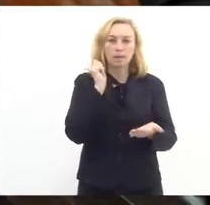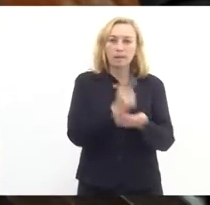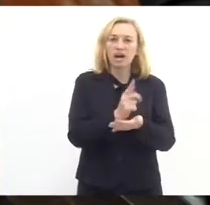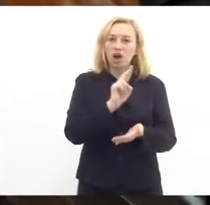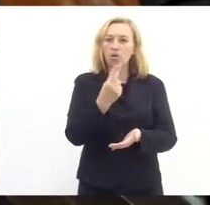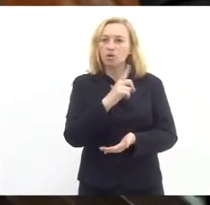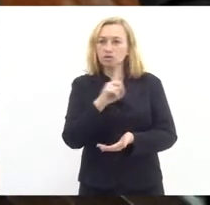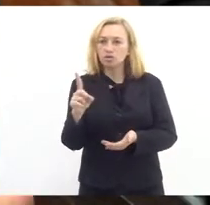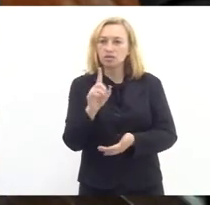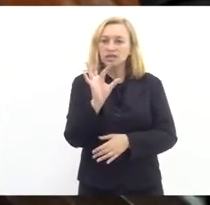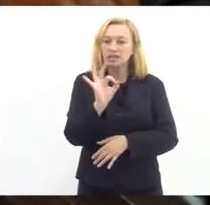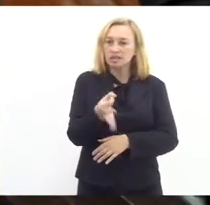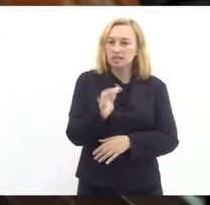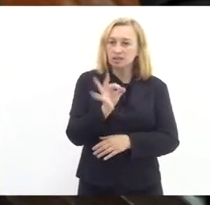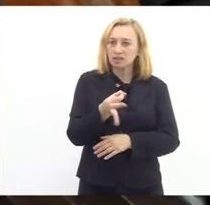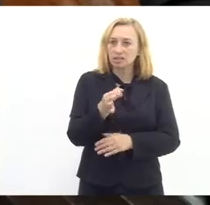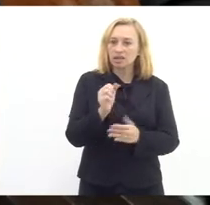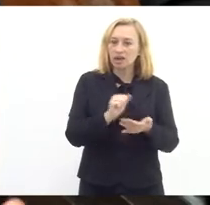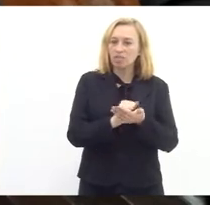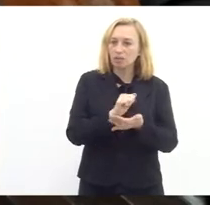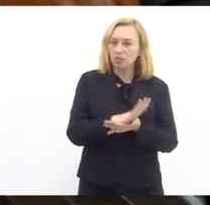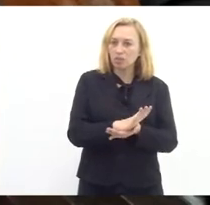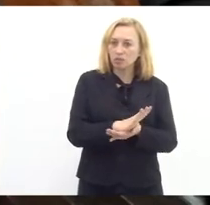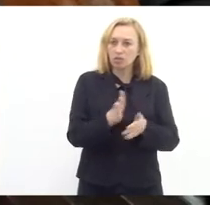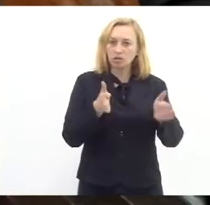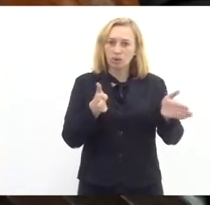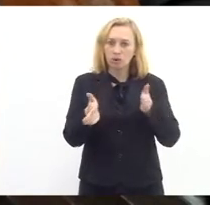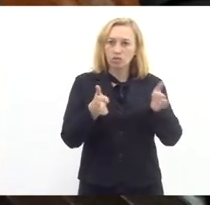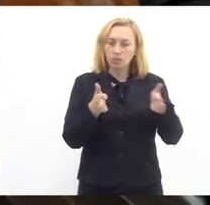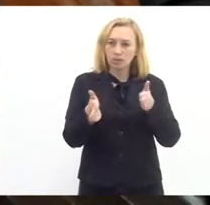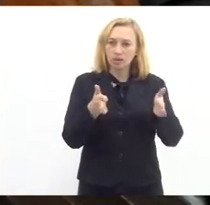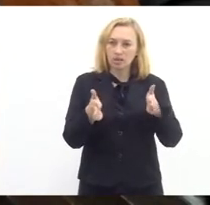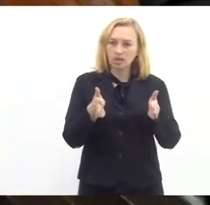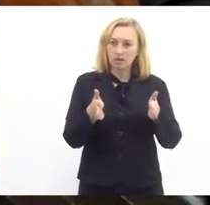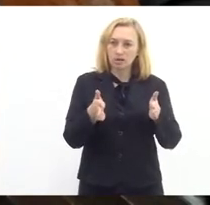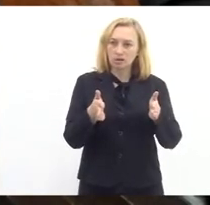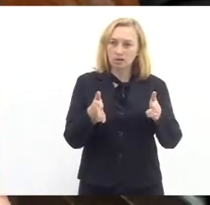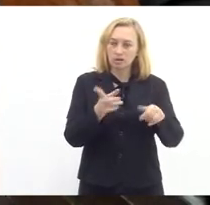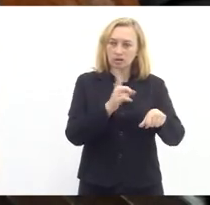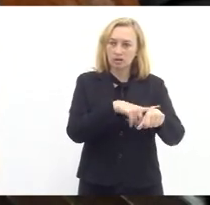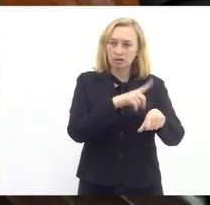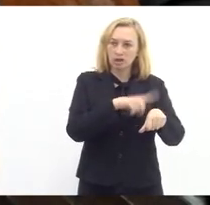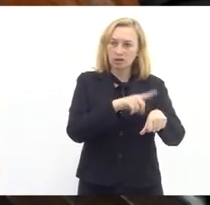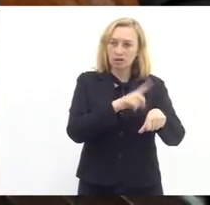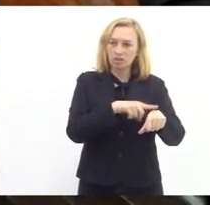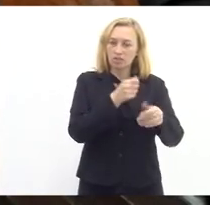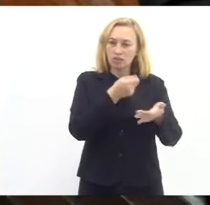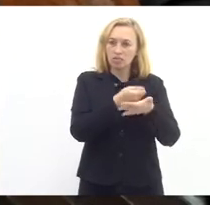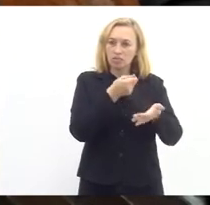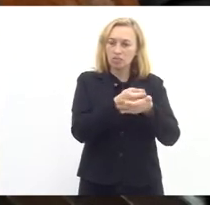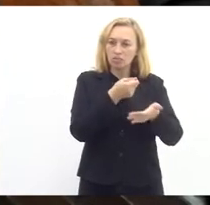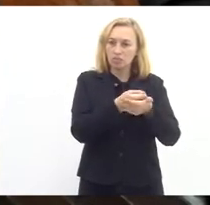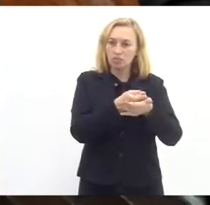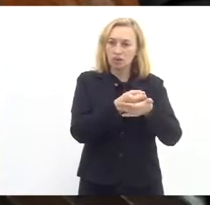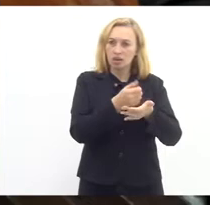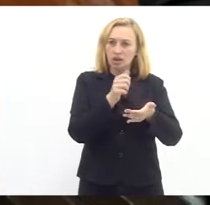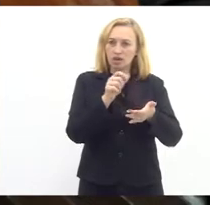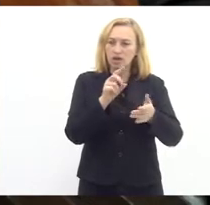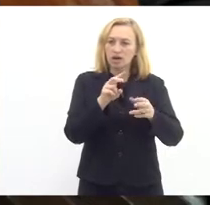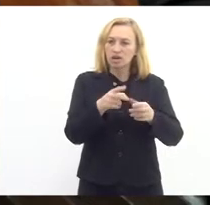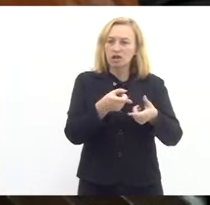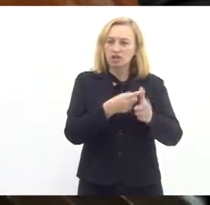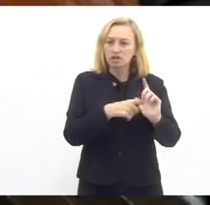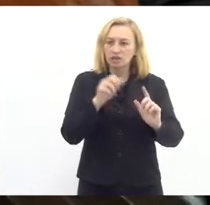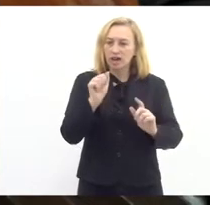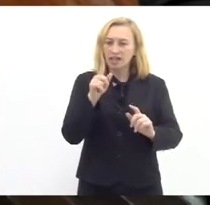e automaticamente as multas vão, após o prazo de vencimento, as multas vão ser cobradas através da dívida ativa no convênio que nós